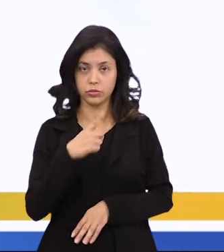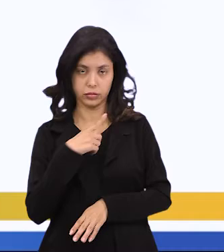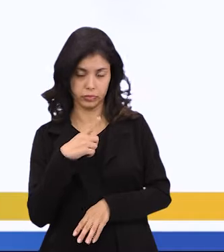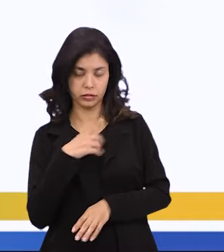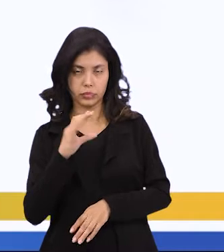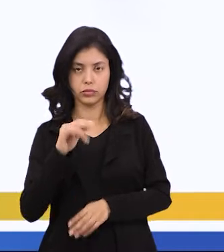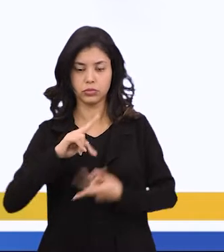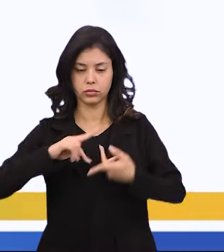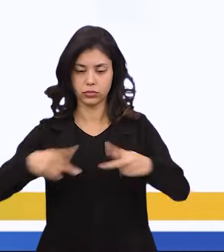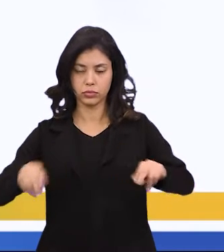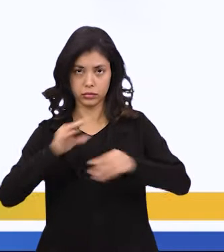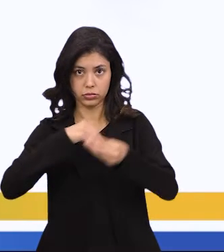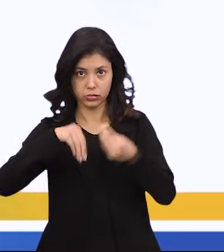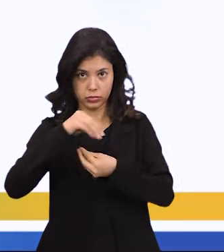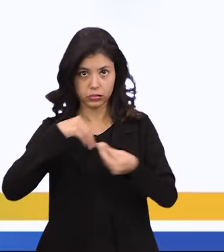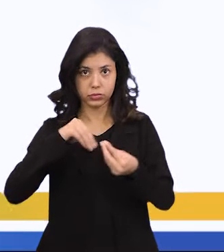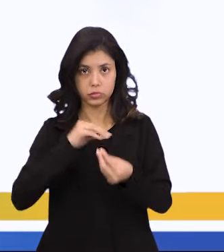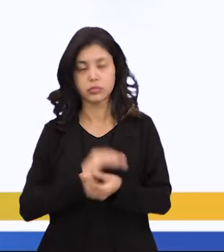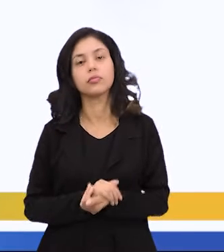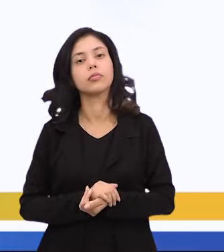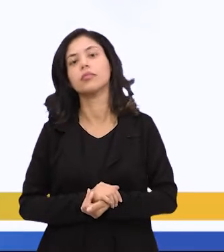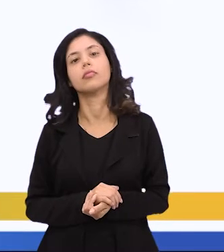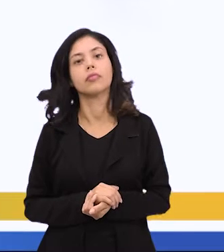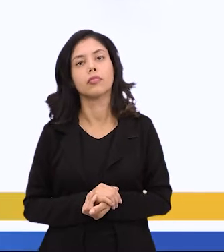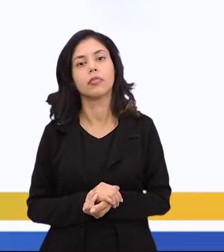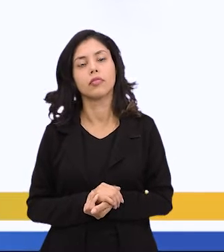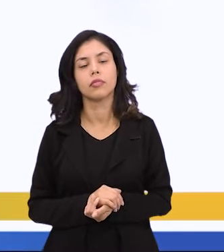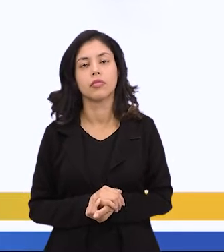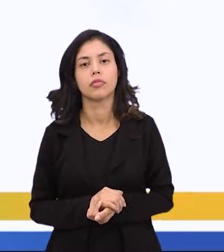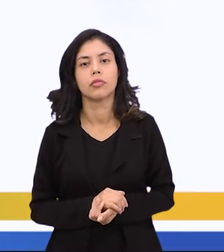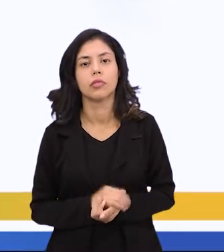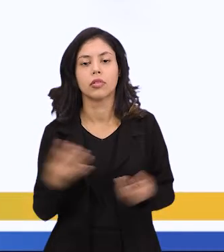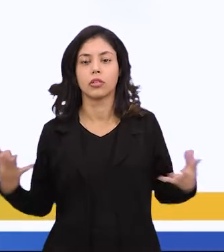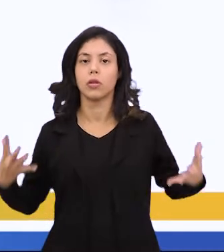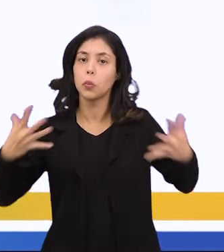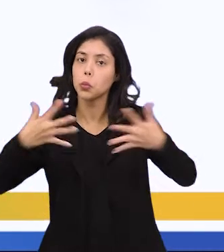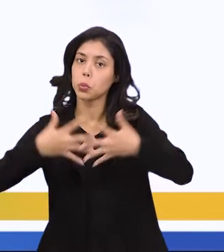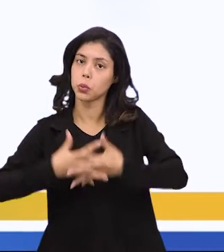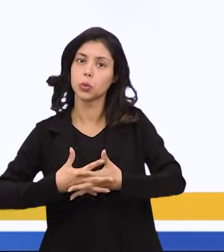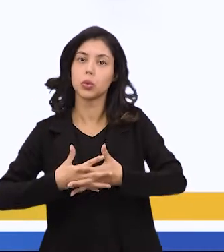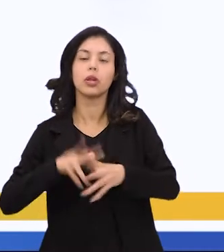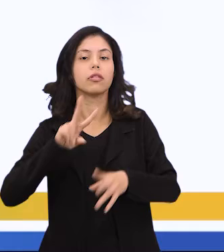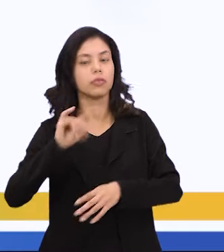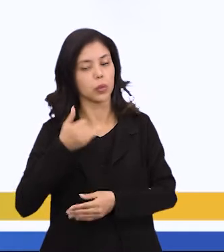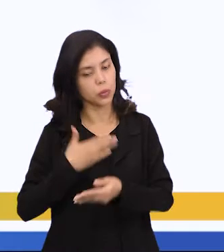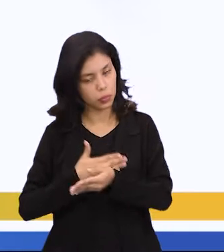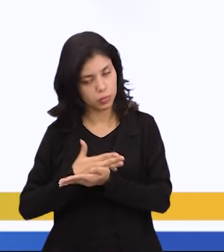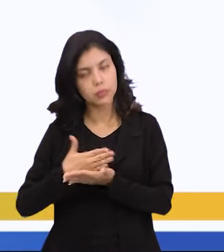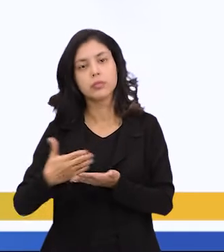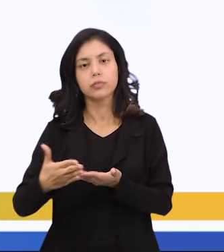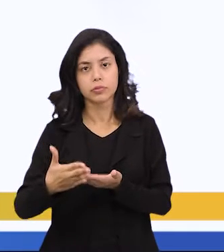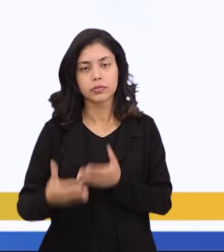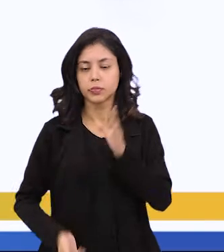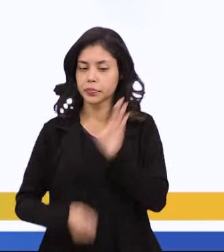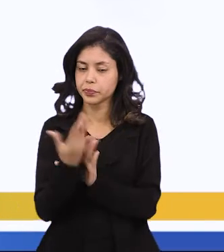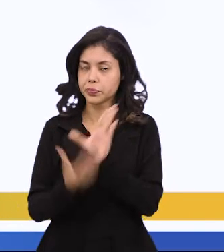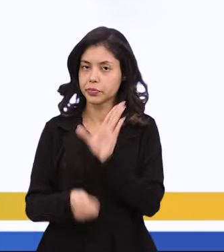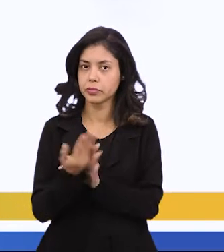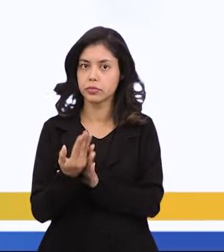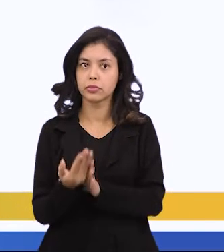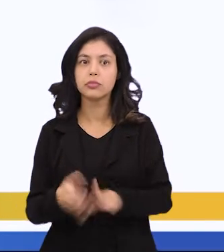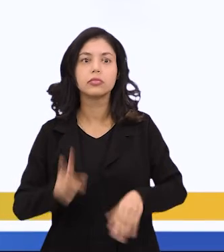o código genético misturado, se intercruzarem, eles vão começar a